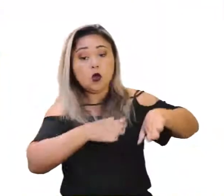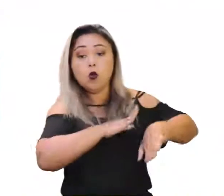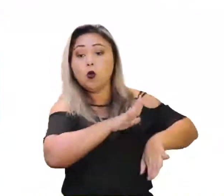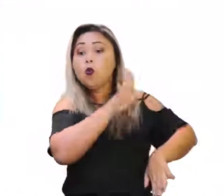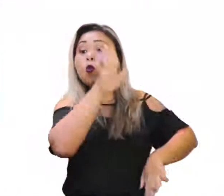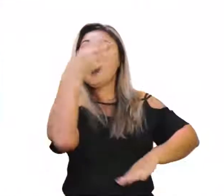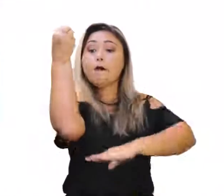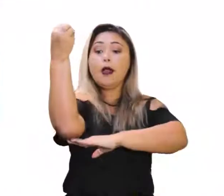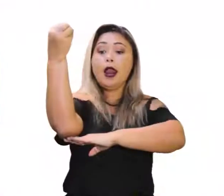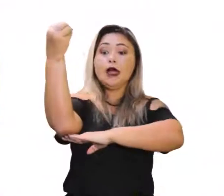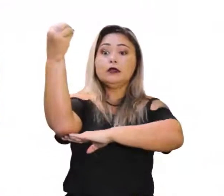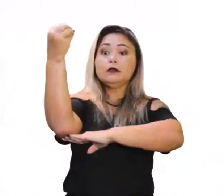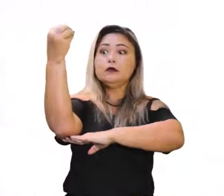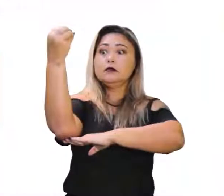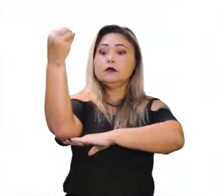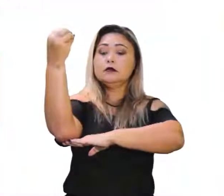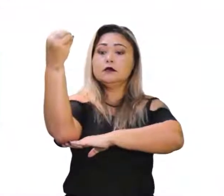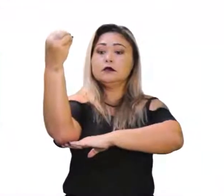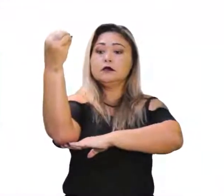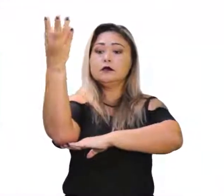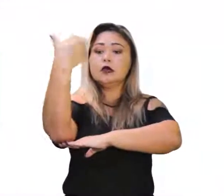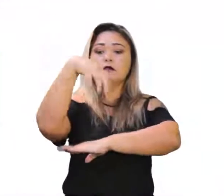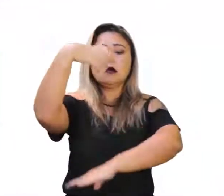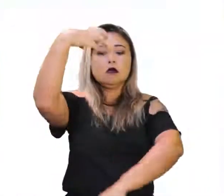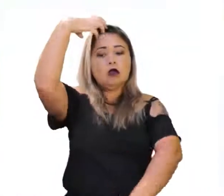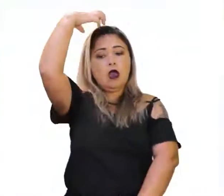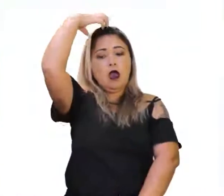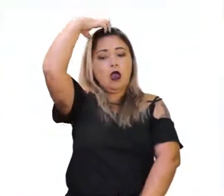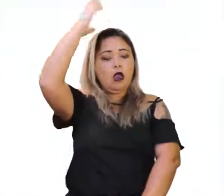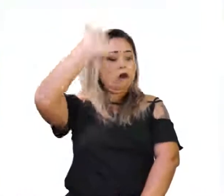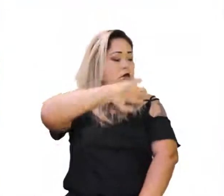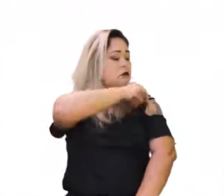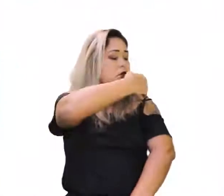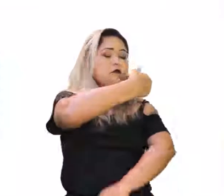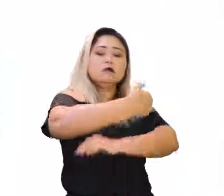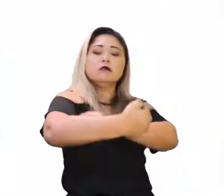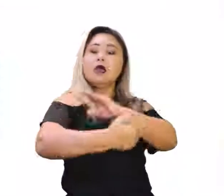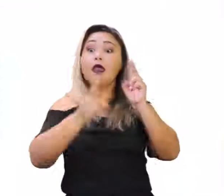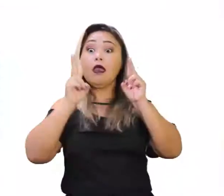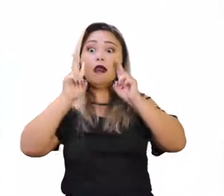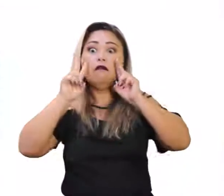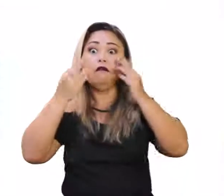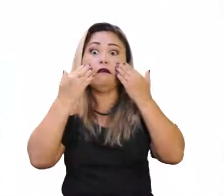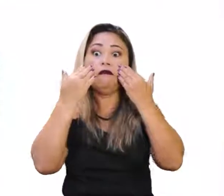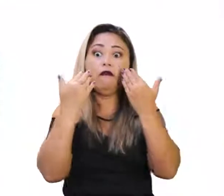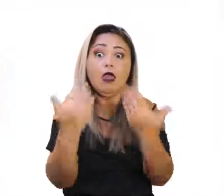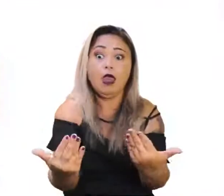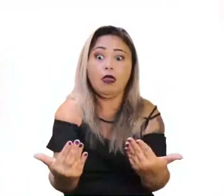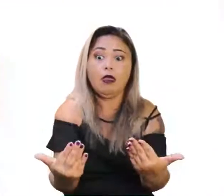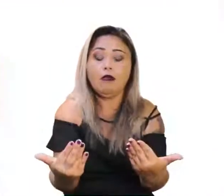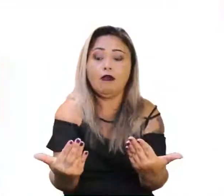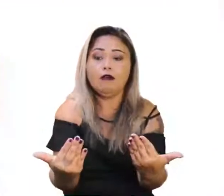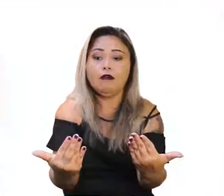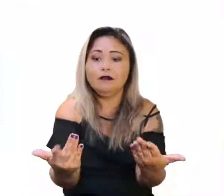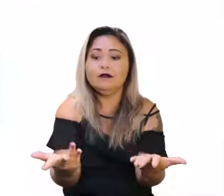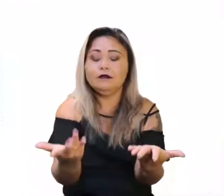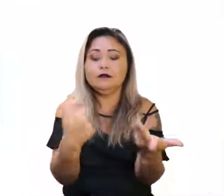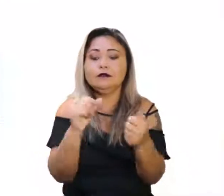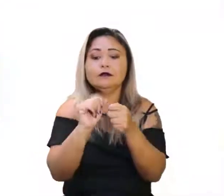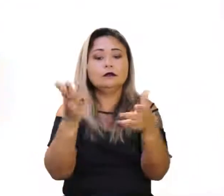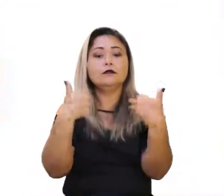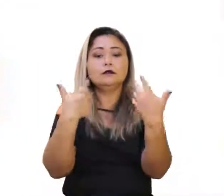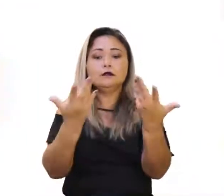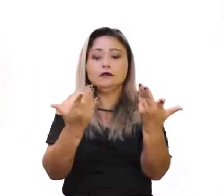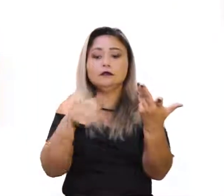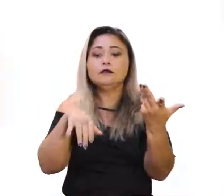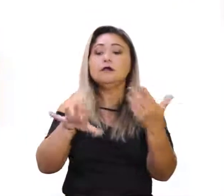os palácios, porque a nobreza também queria se divertir. Exato, ver aquele espetáculo. Então, o teatro